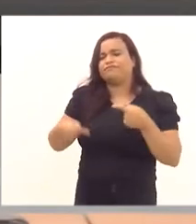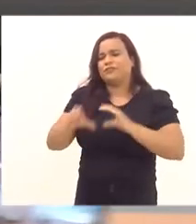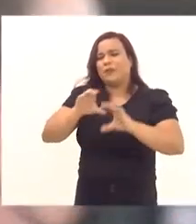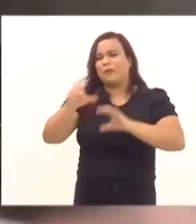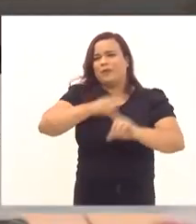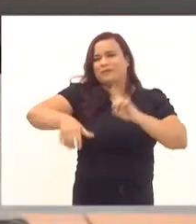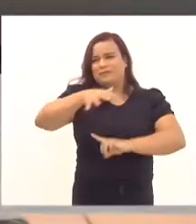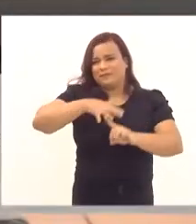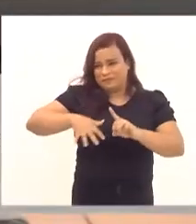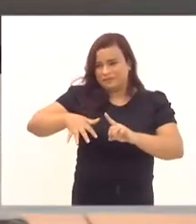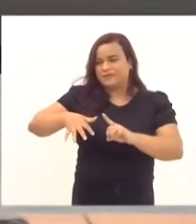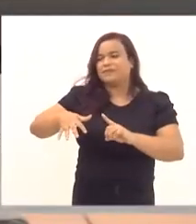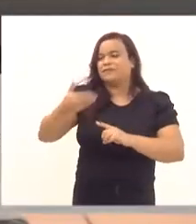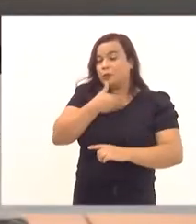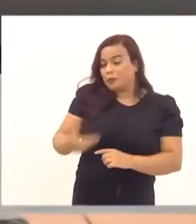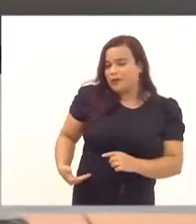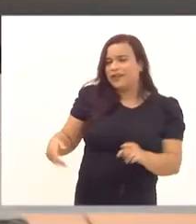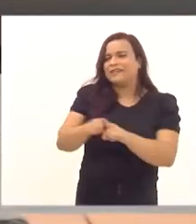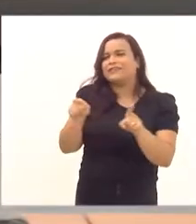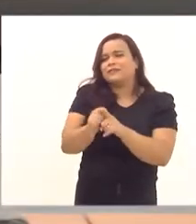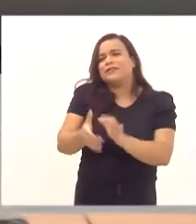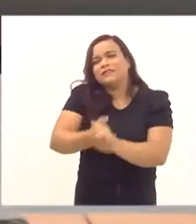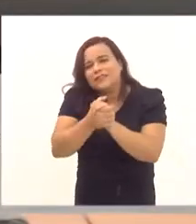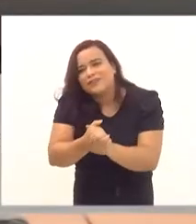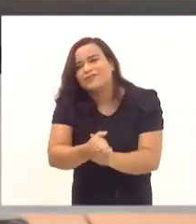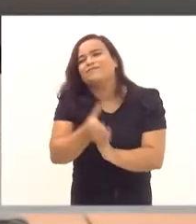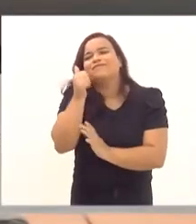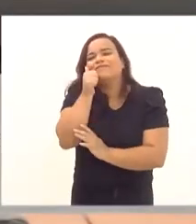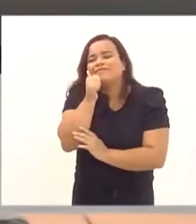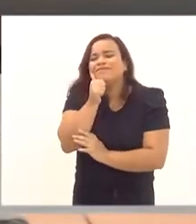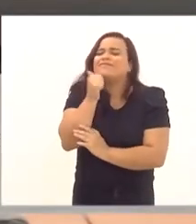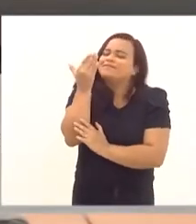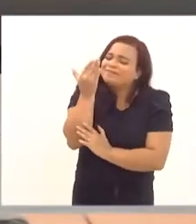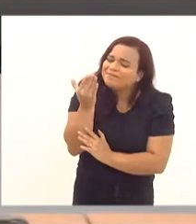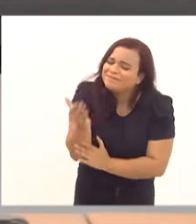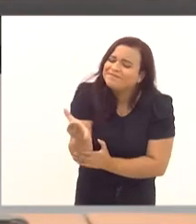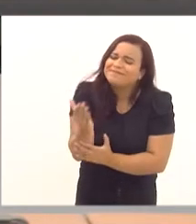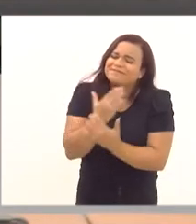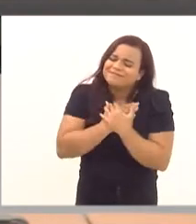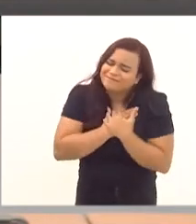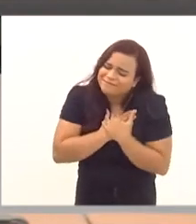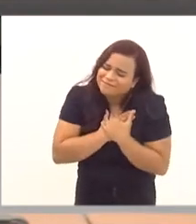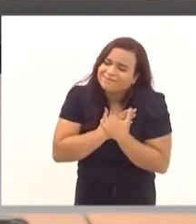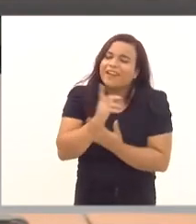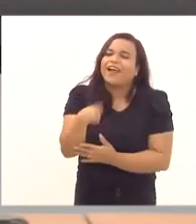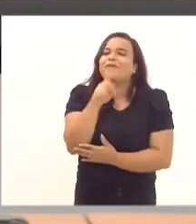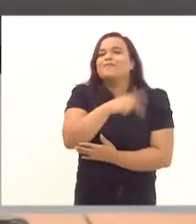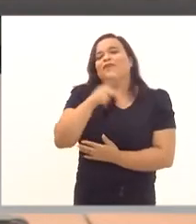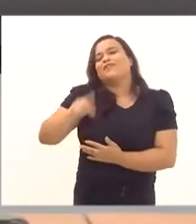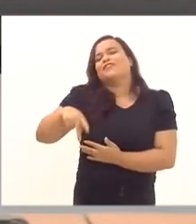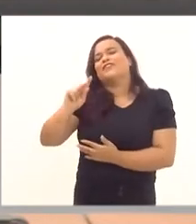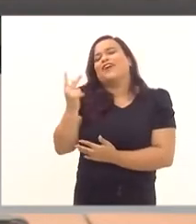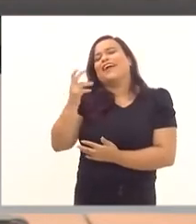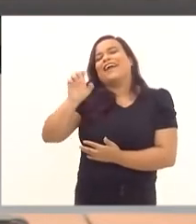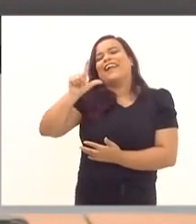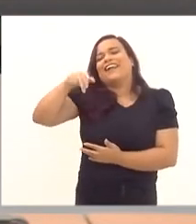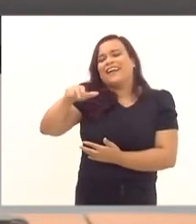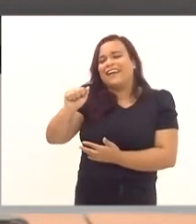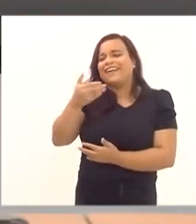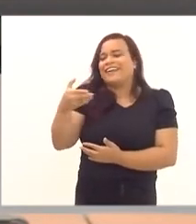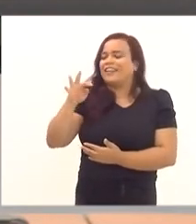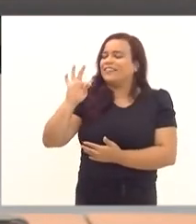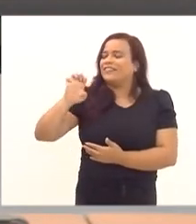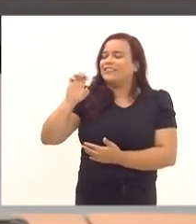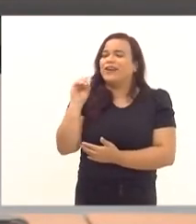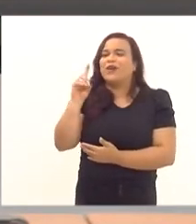saudar a minha queridíssima aquele disse uma inspiração para tantas coisas por Oi Helena Theodoro aqui entre